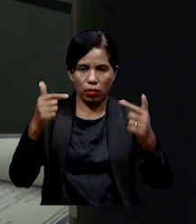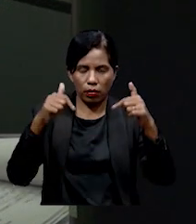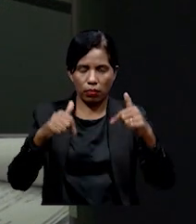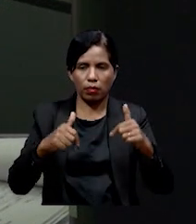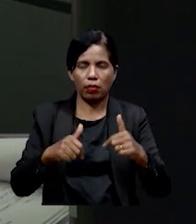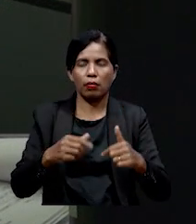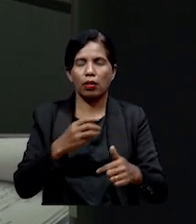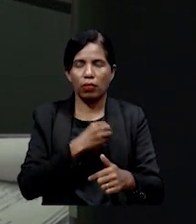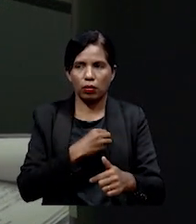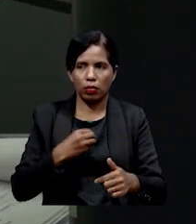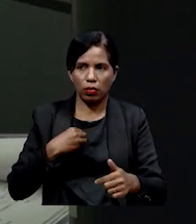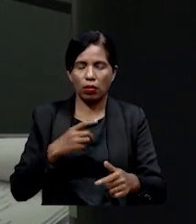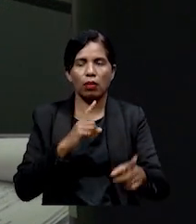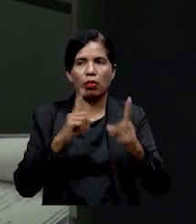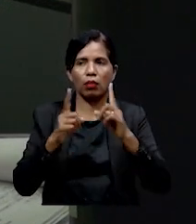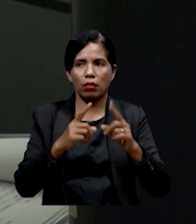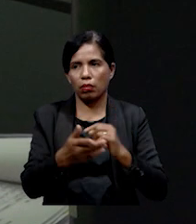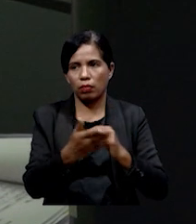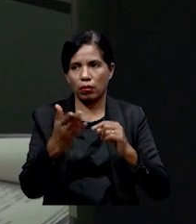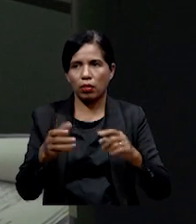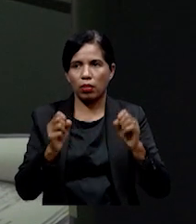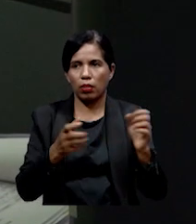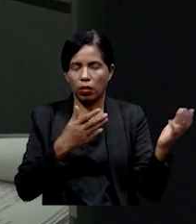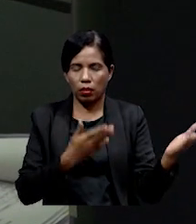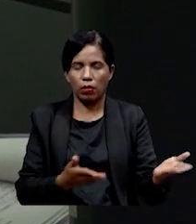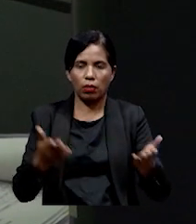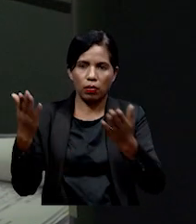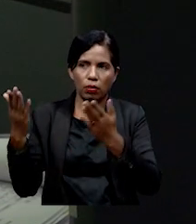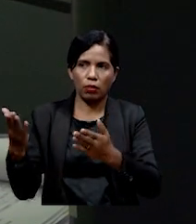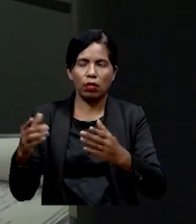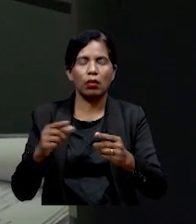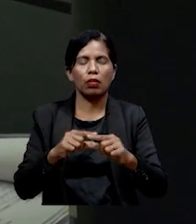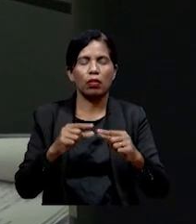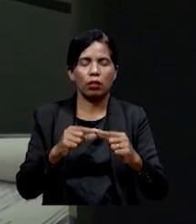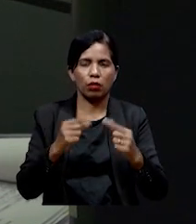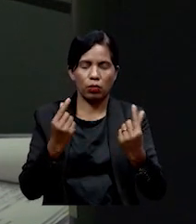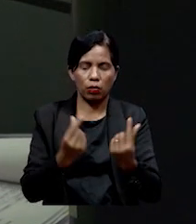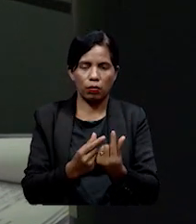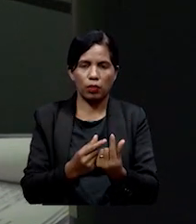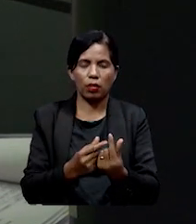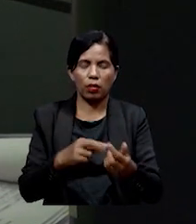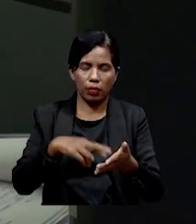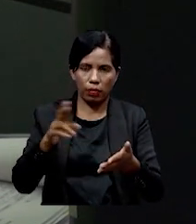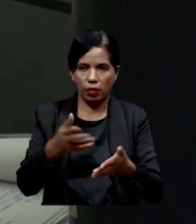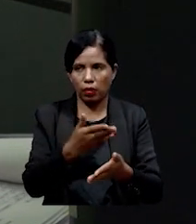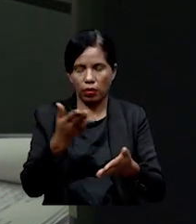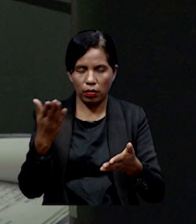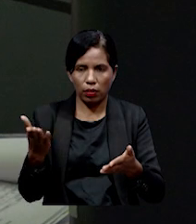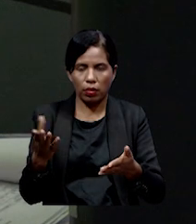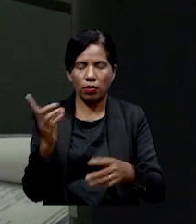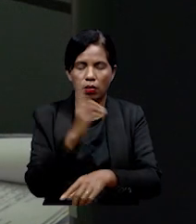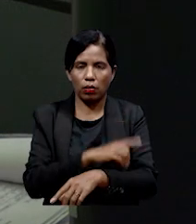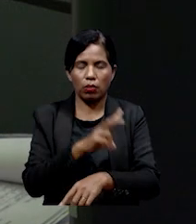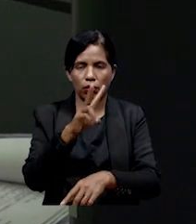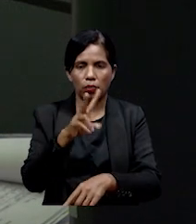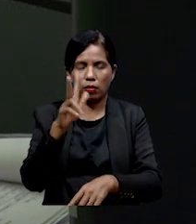consulta há o explica a tona de um tebote, né, há tem lor lá e a equipa de junta médica, depois carrega a prova, tebote, ele tinha lor um ruatolo,